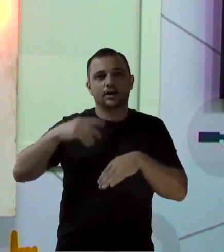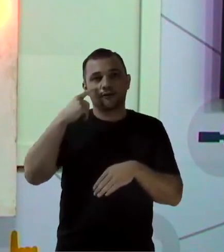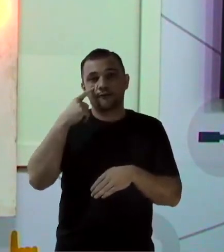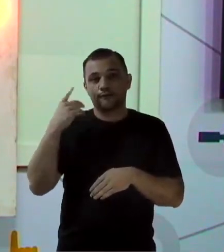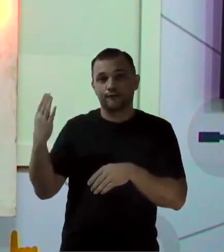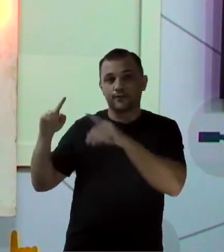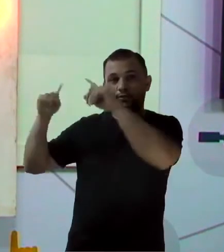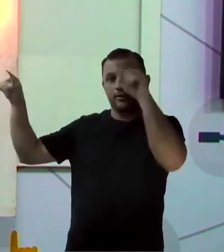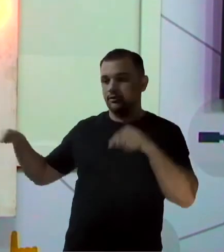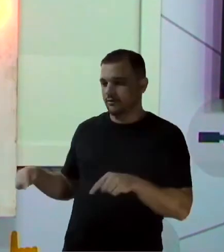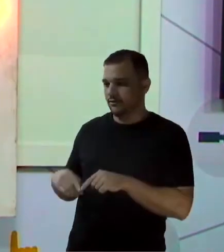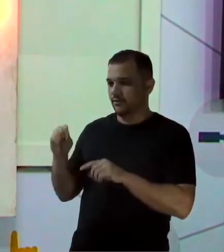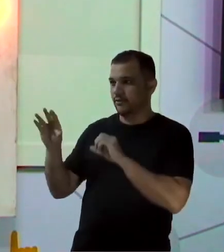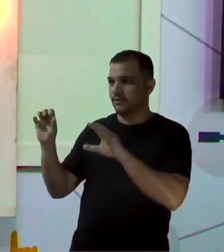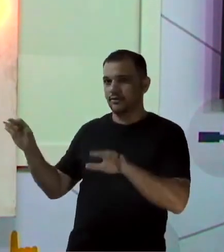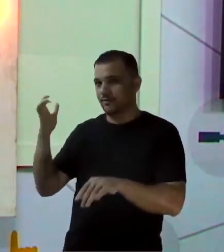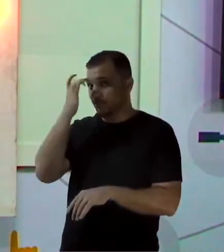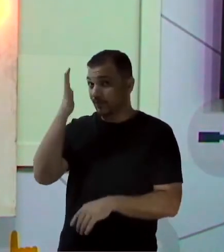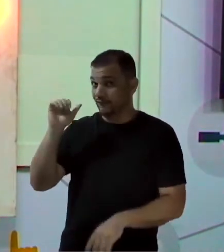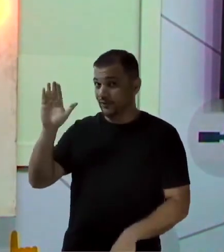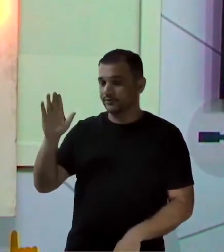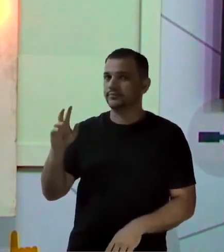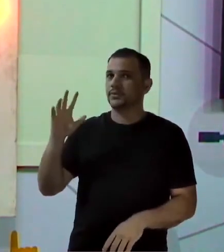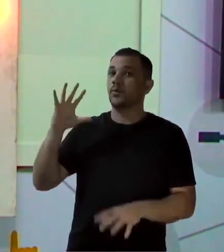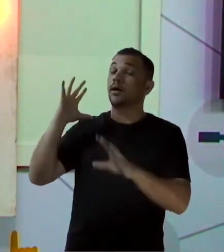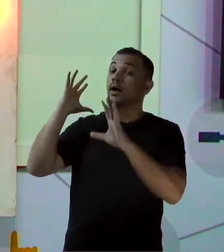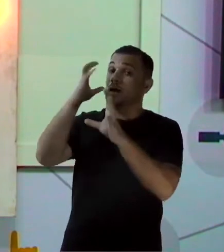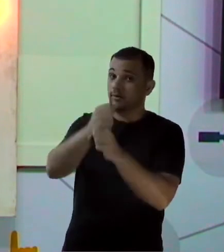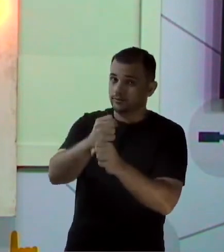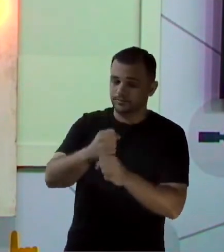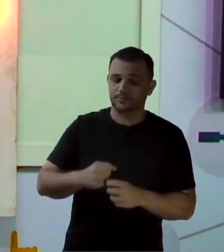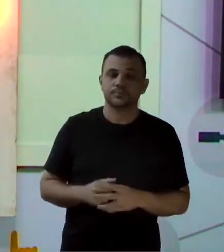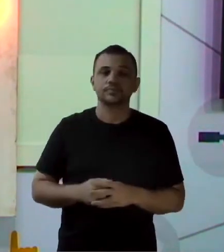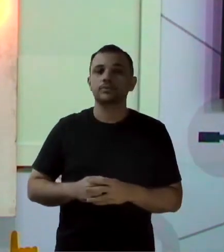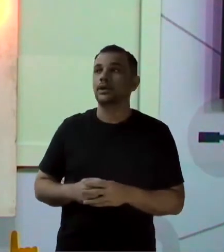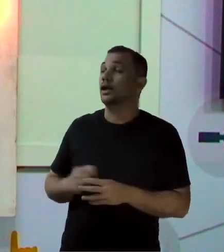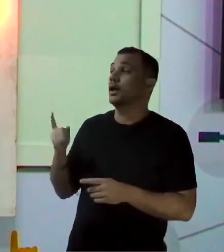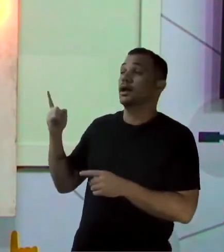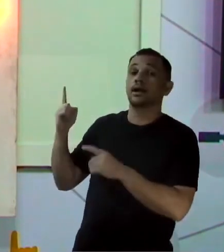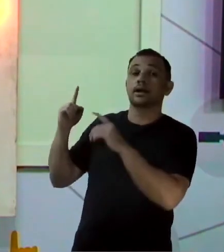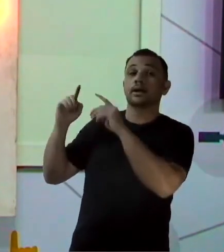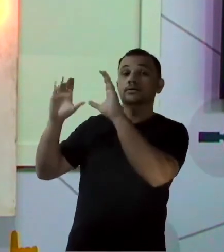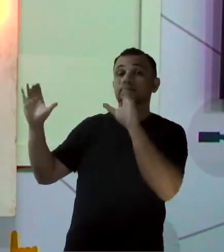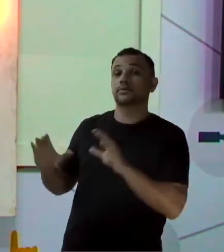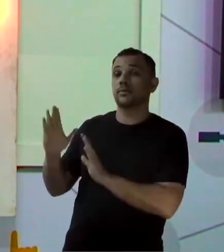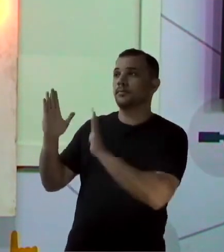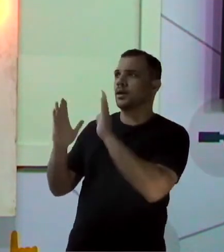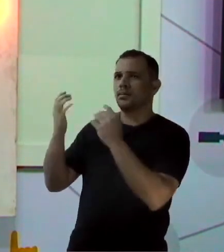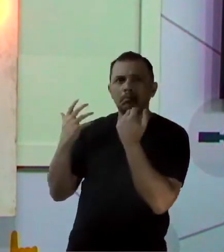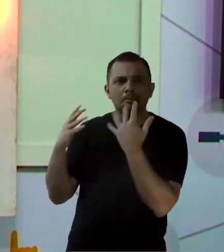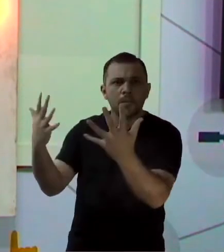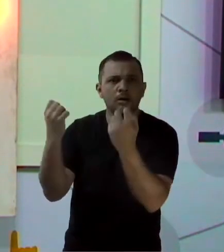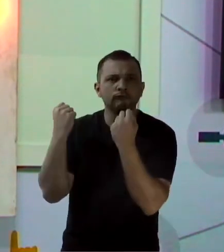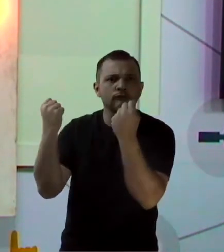vamos lá, revisando para a gente fazer as questões agora. O que a gente tem aqui? em paralelo, o brilho é maior por quê? Vamos lá?